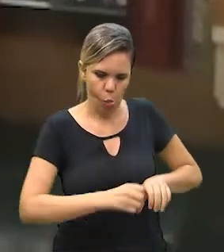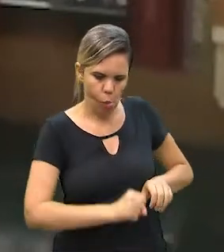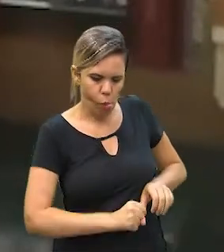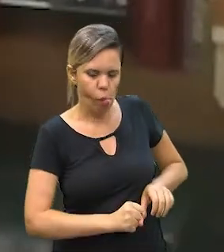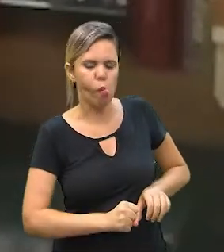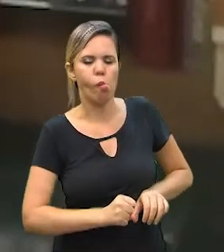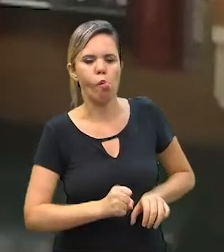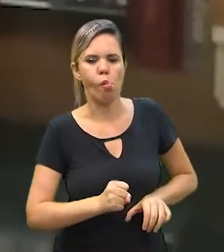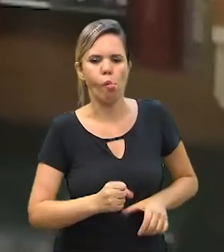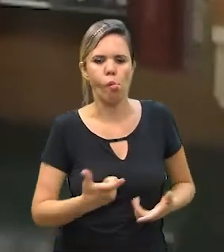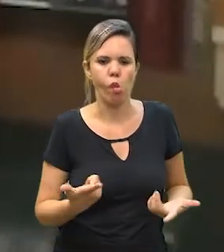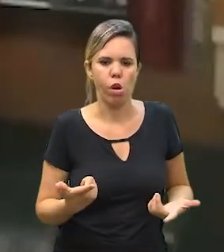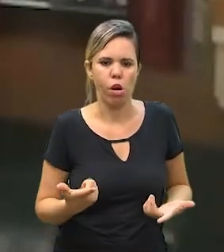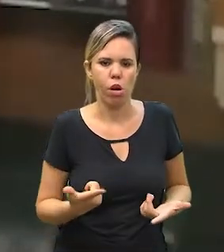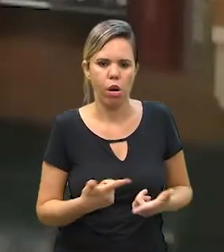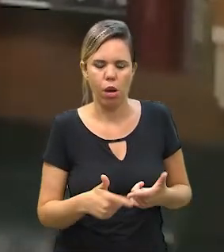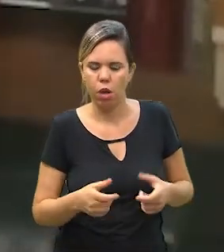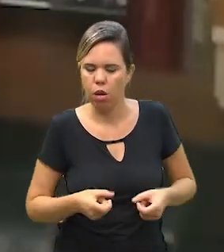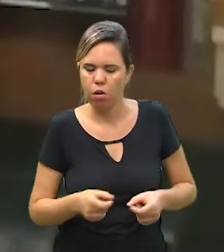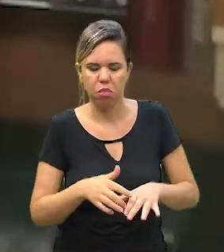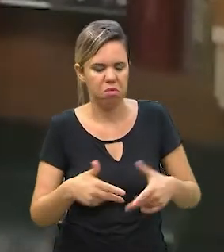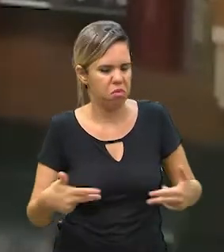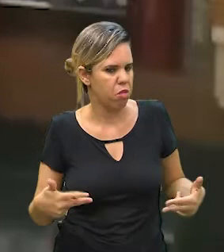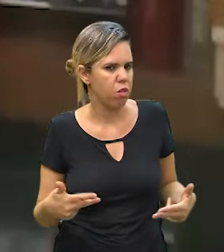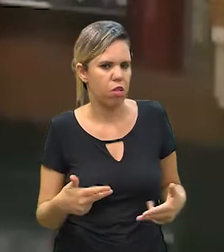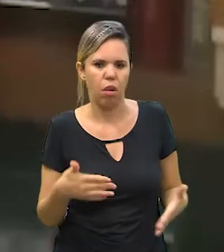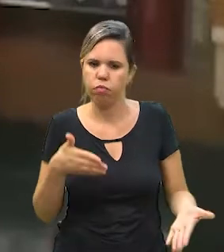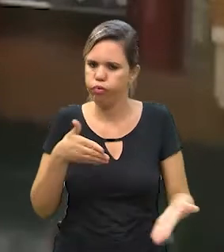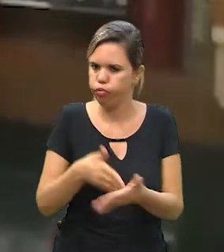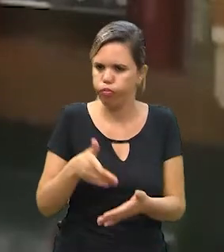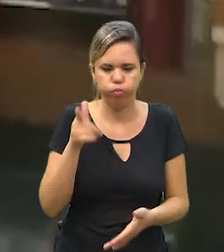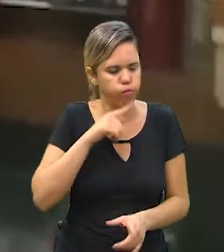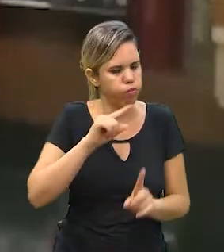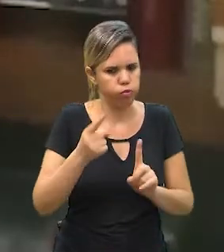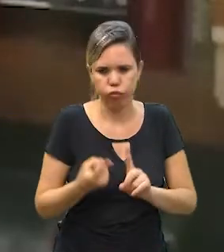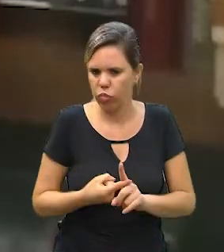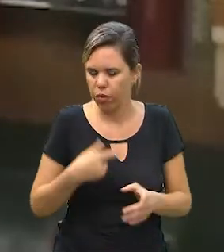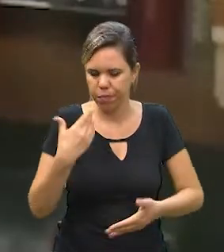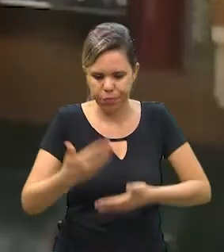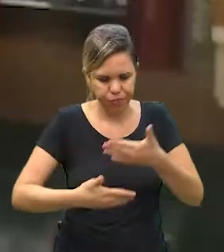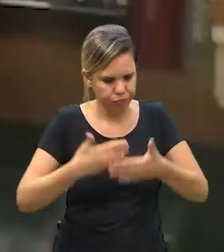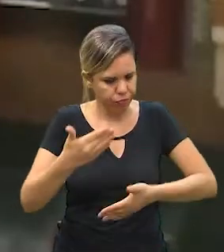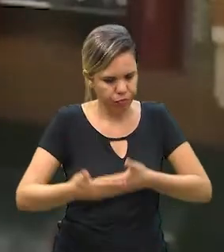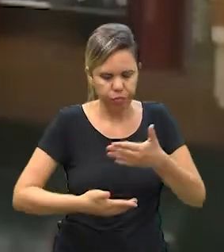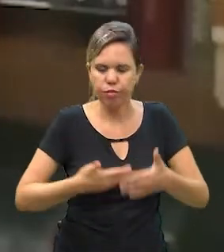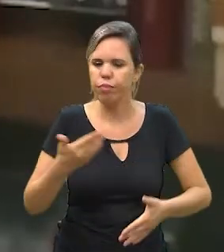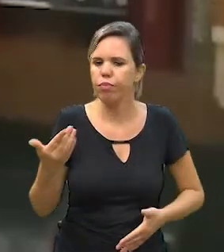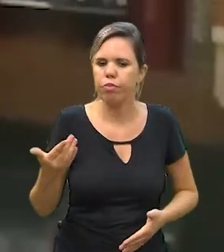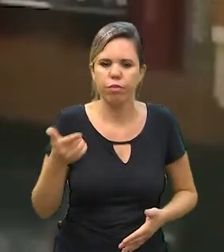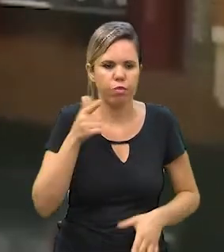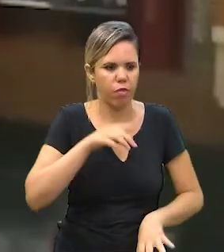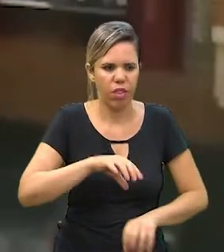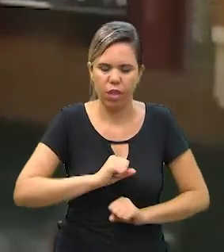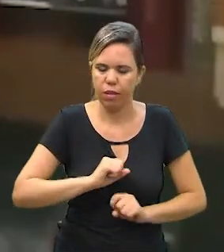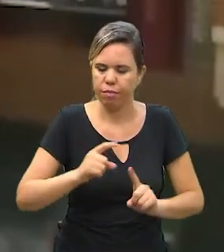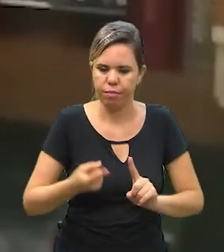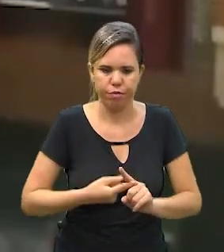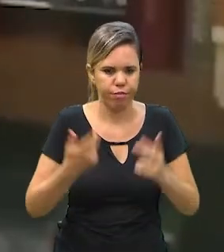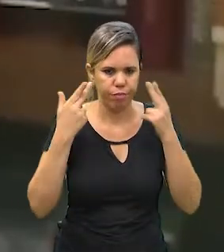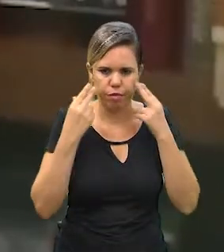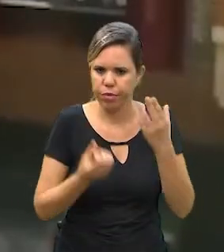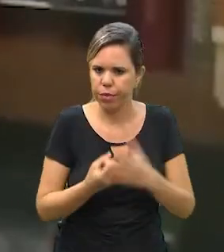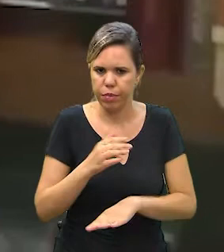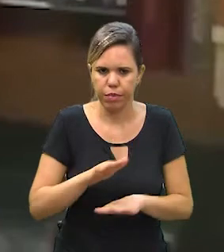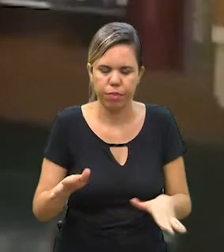aderências, cicatrizes, e com isso não permitir que todo o processo da fecundação ocorra de forma normal,